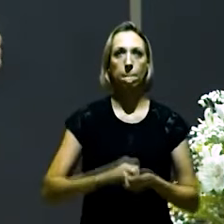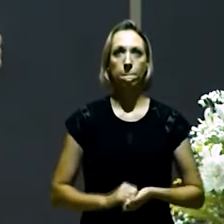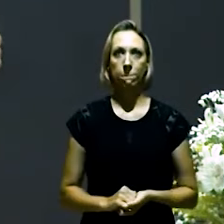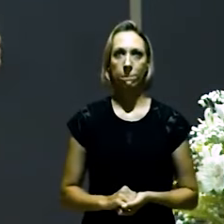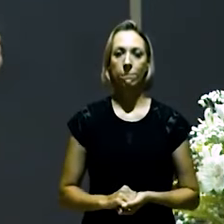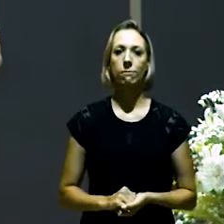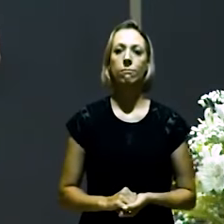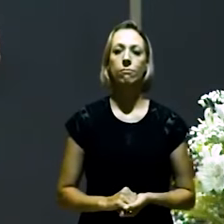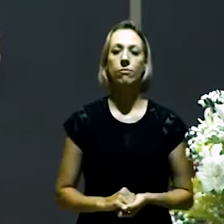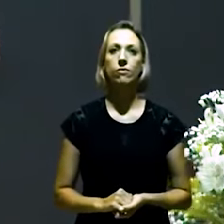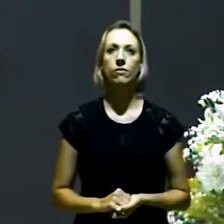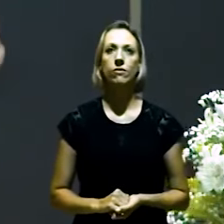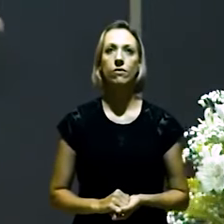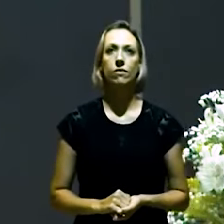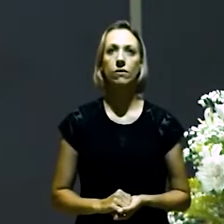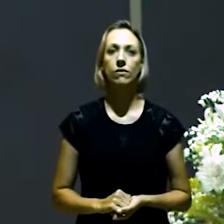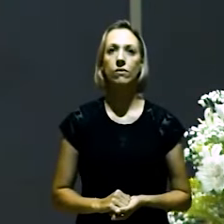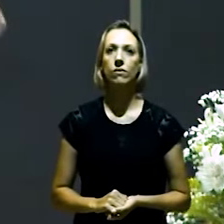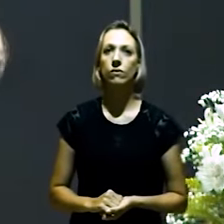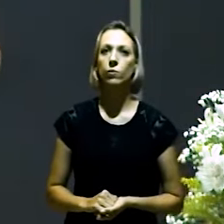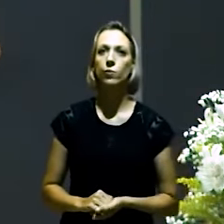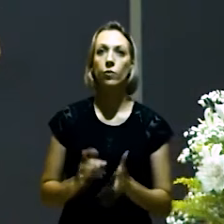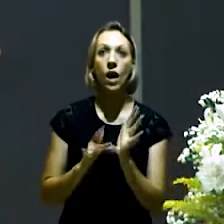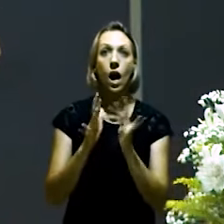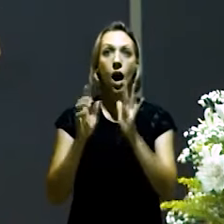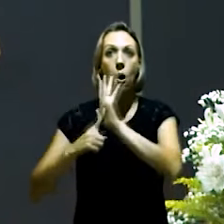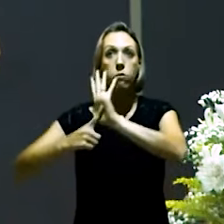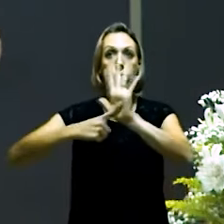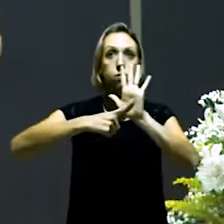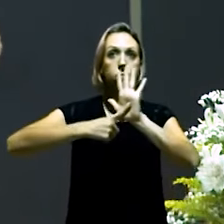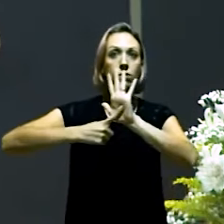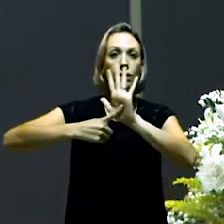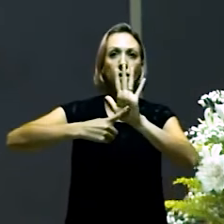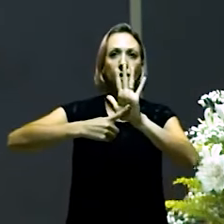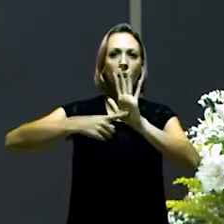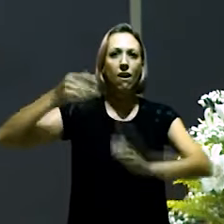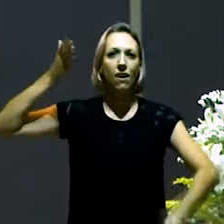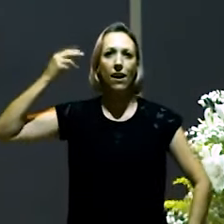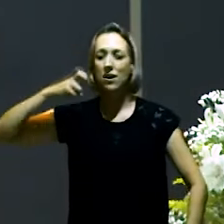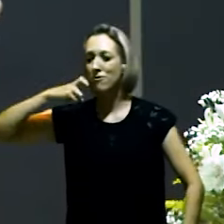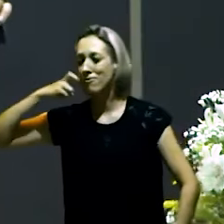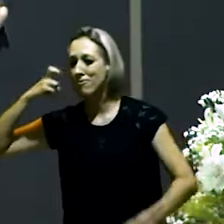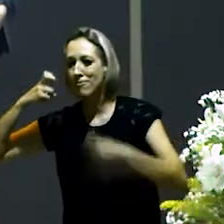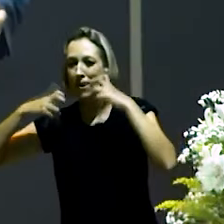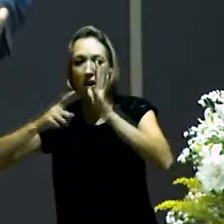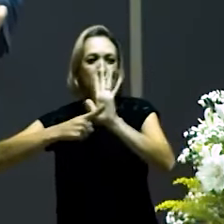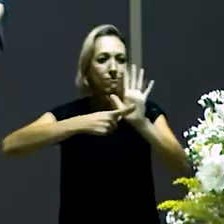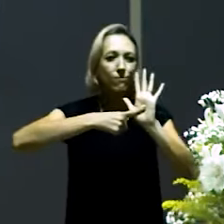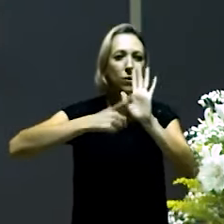Ele envergonhou, Ele expôs publicamente, mas Ele fez muito mais do que isso. Ele